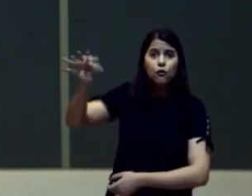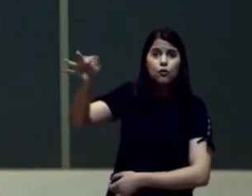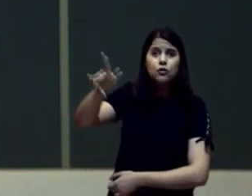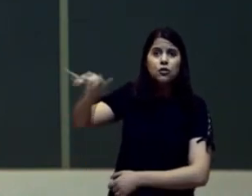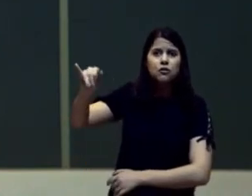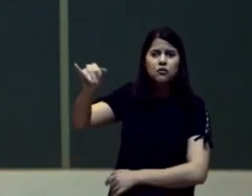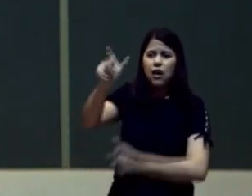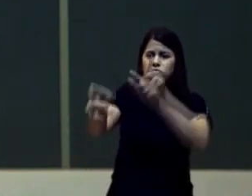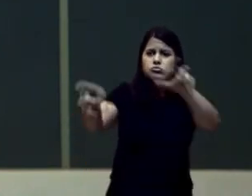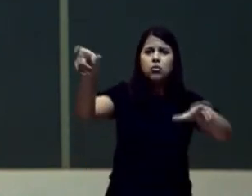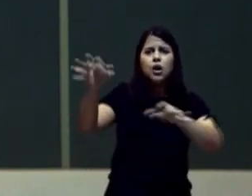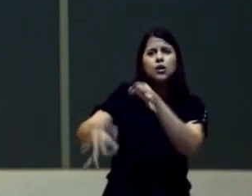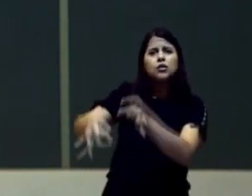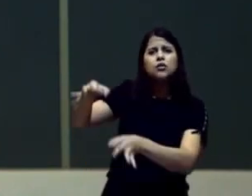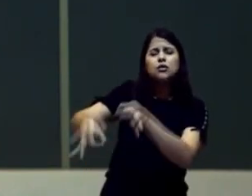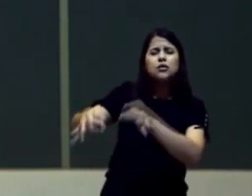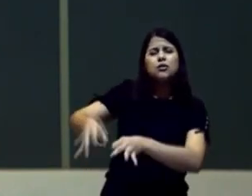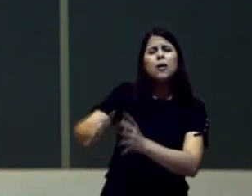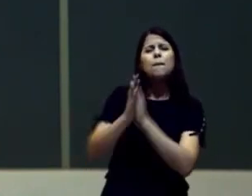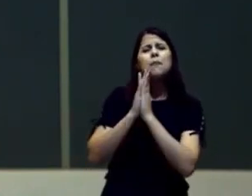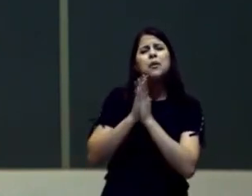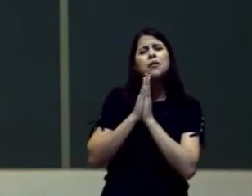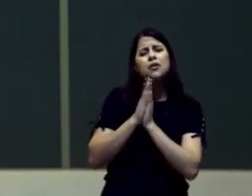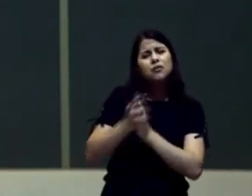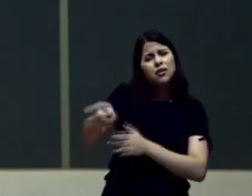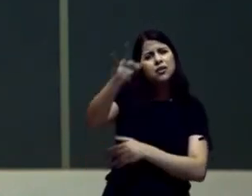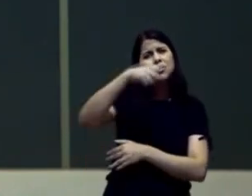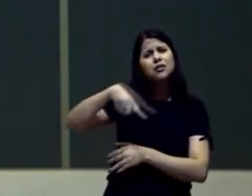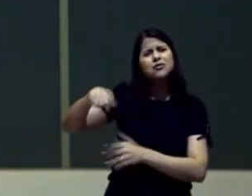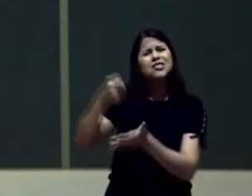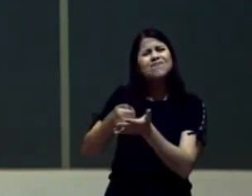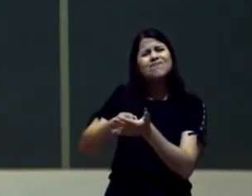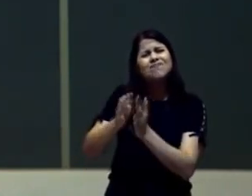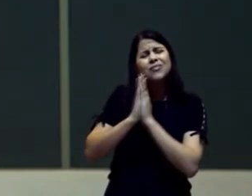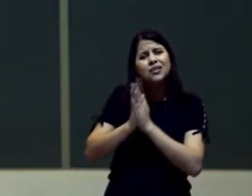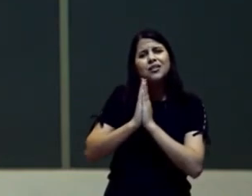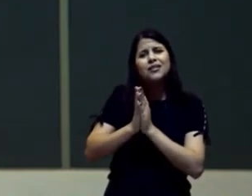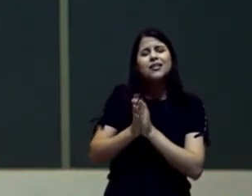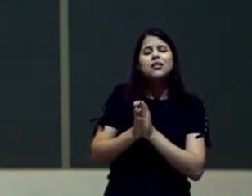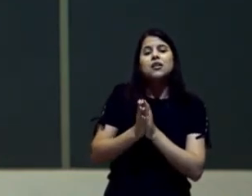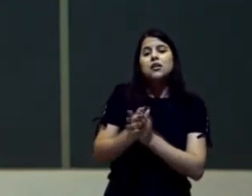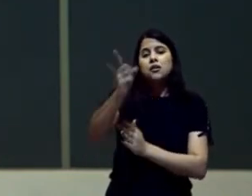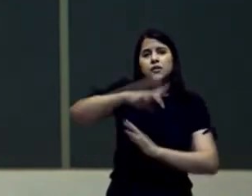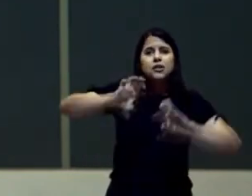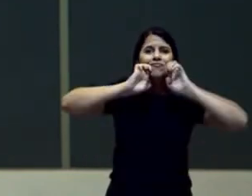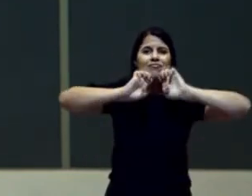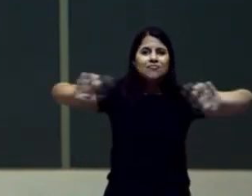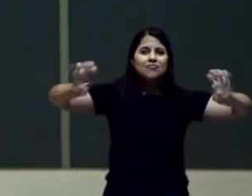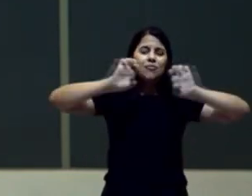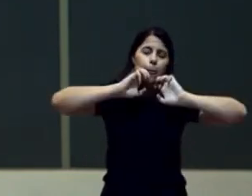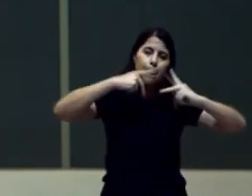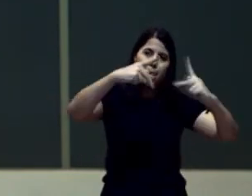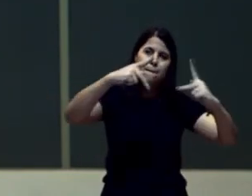mortos pela sua manifestação e pelo seu reino, peço a você com insistência que pregue a palavra.